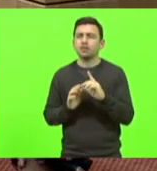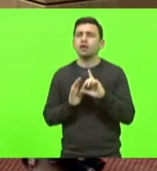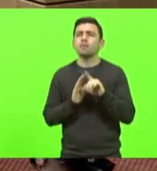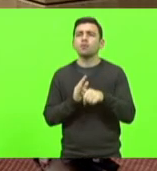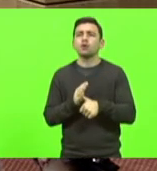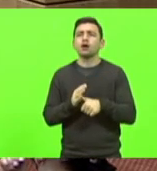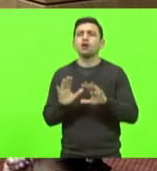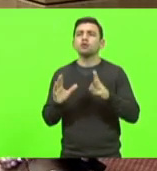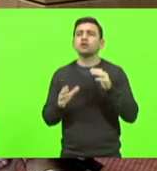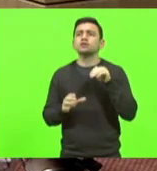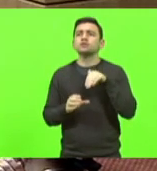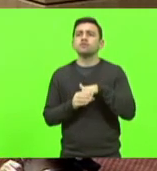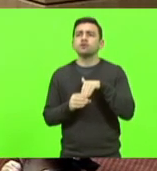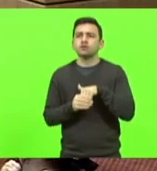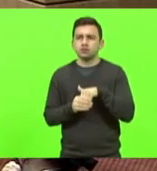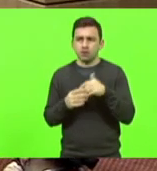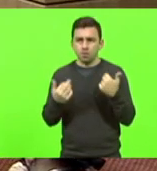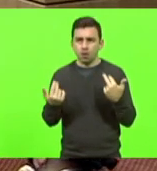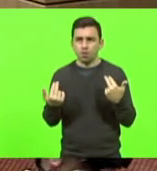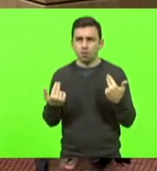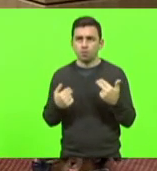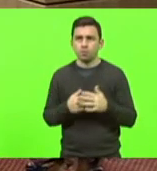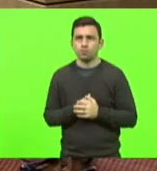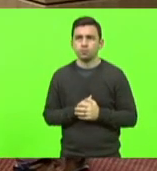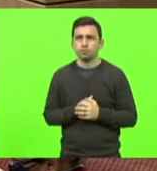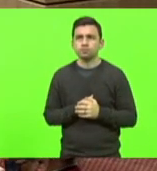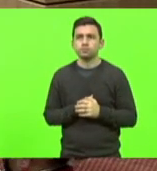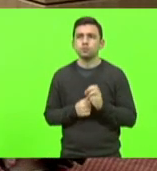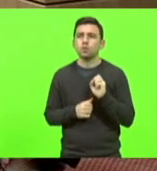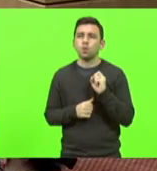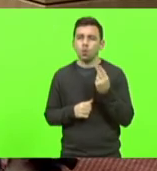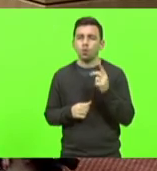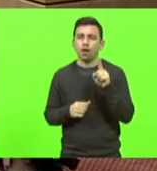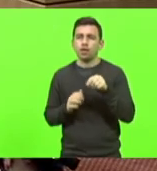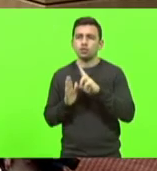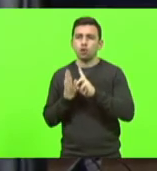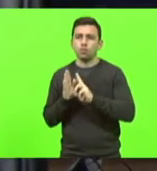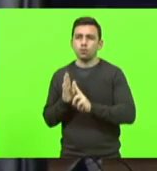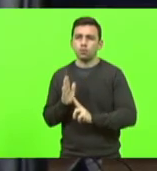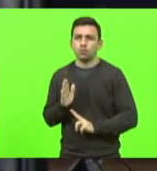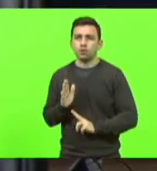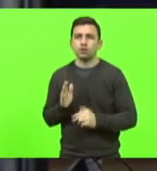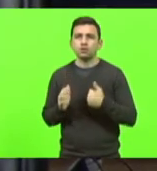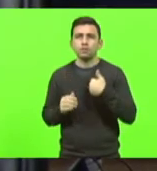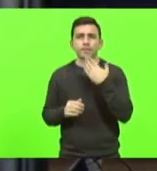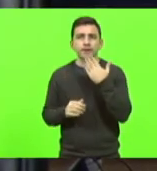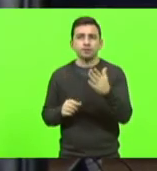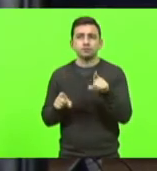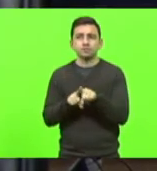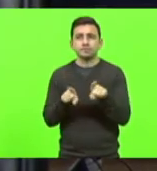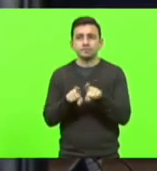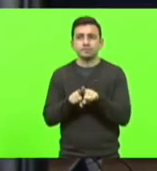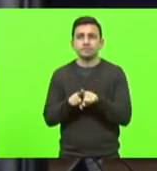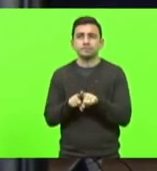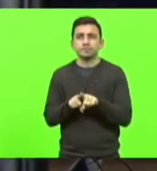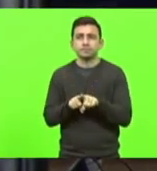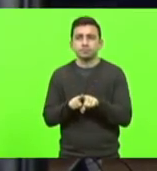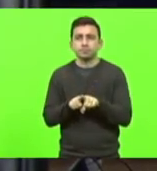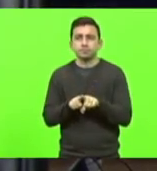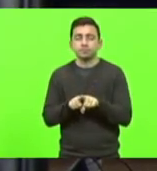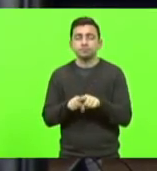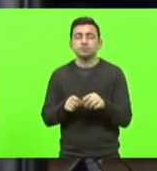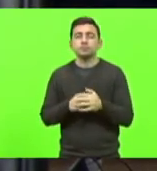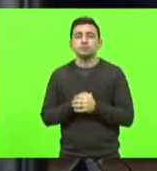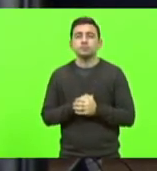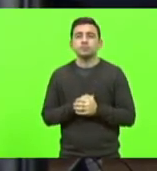feita a votação desta forma ou será feito o nominalmente e eu também peço a vossa excelência Eu